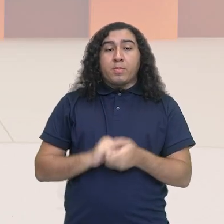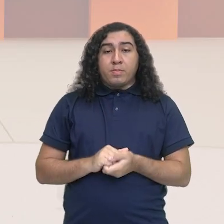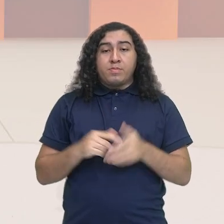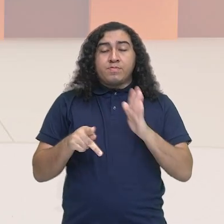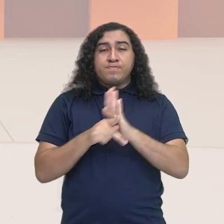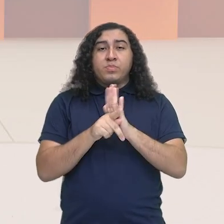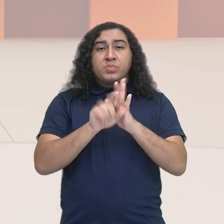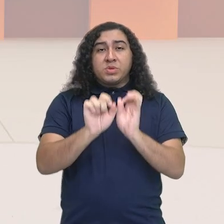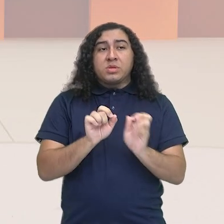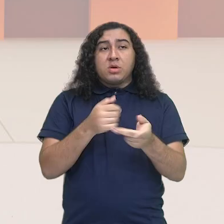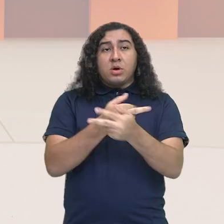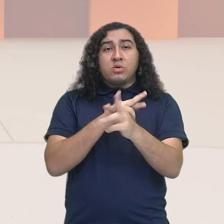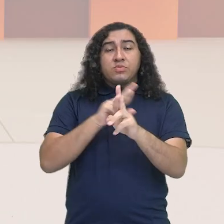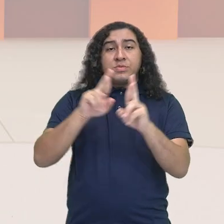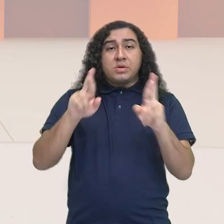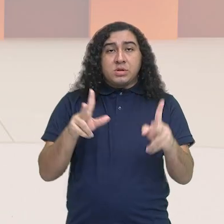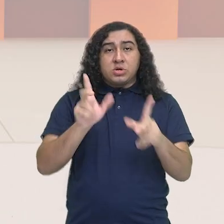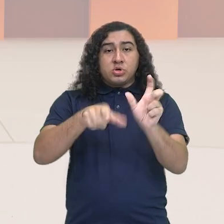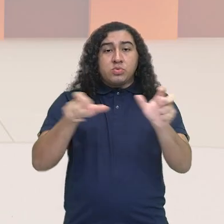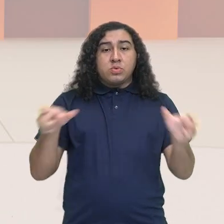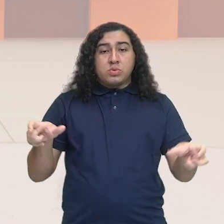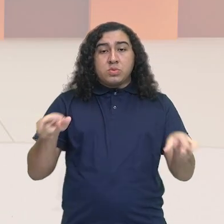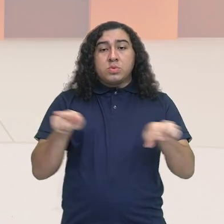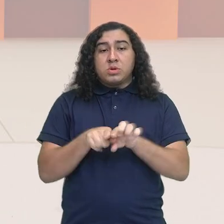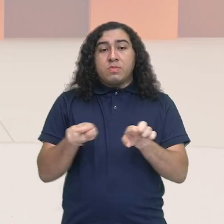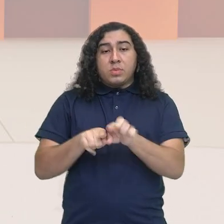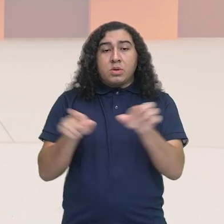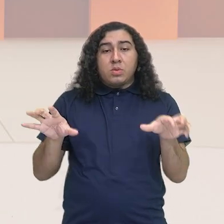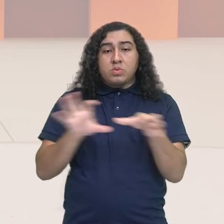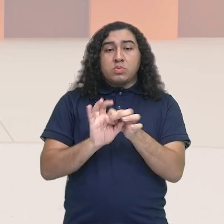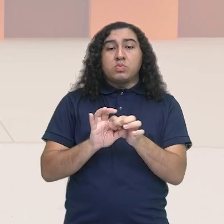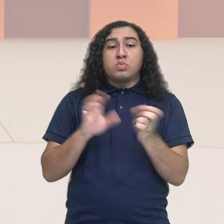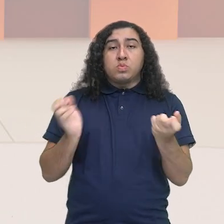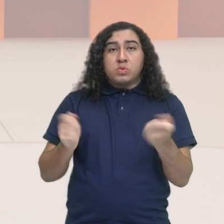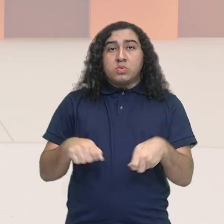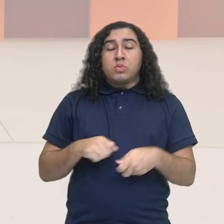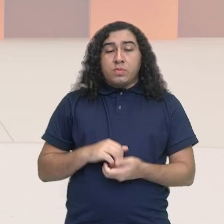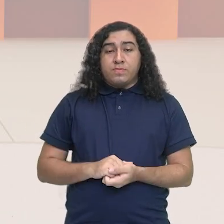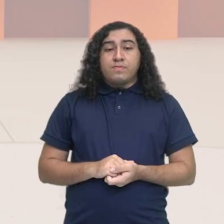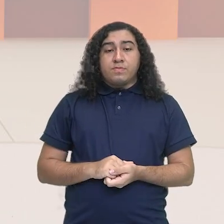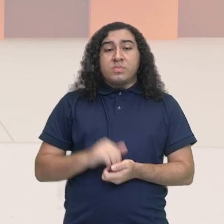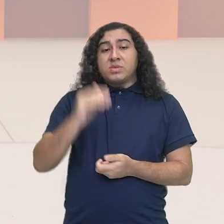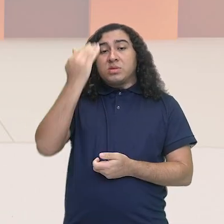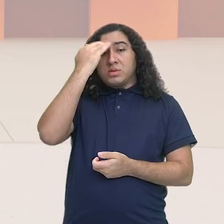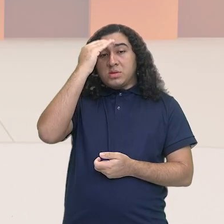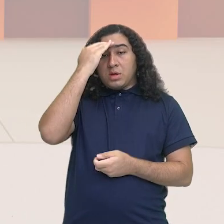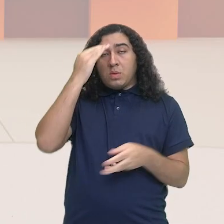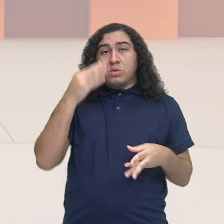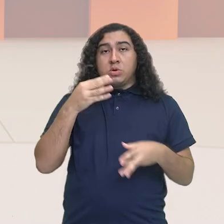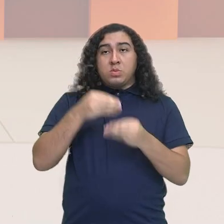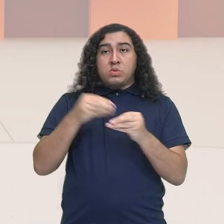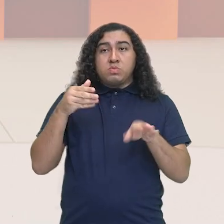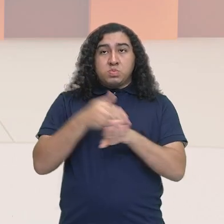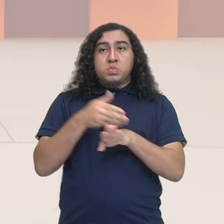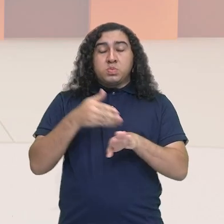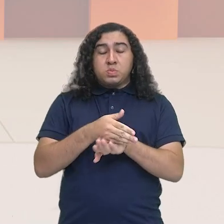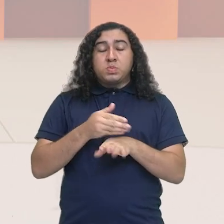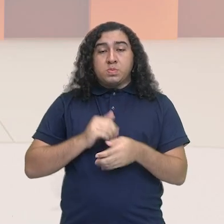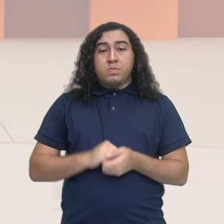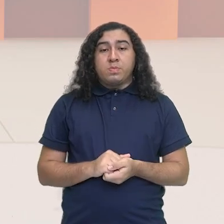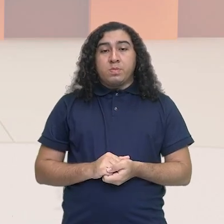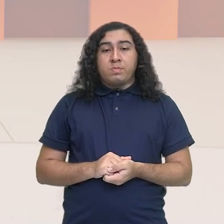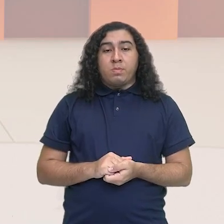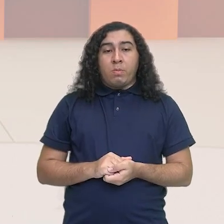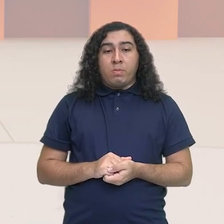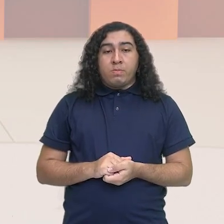por parte dos diferentes indivíduos que constituem e contribuem para a sua